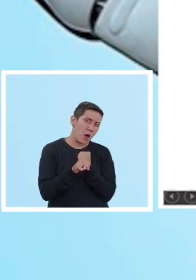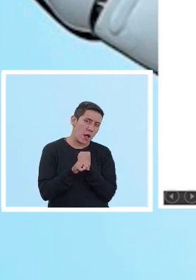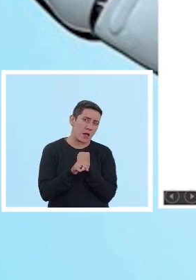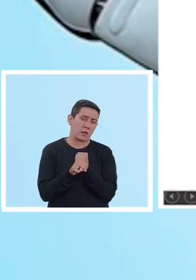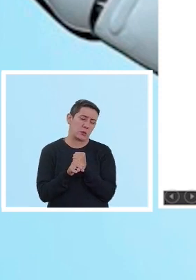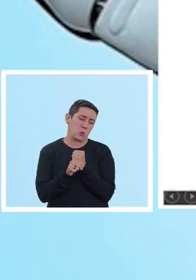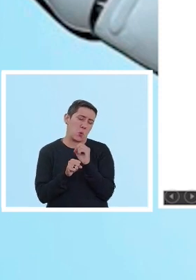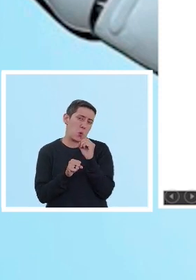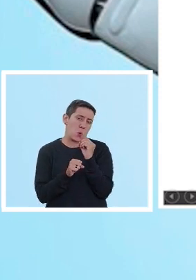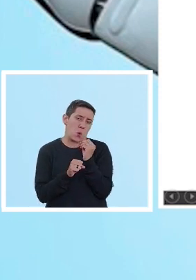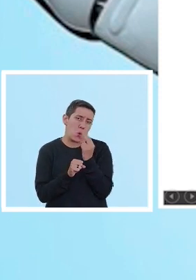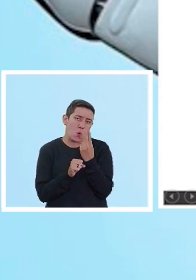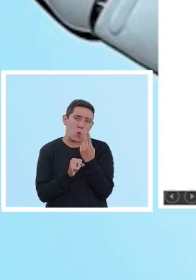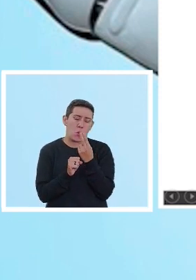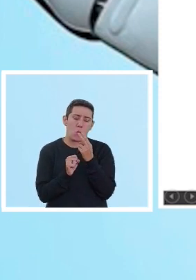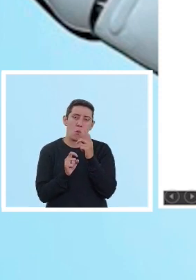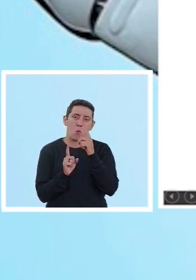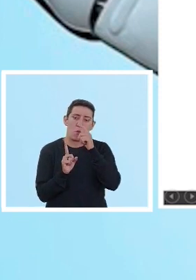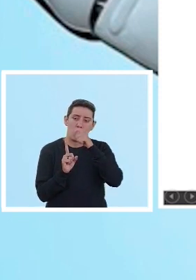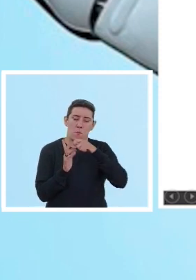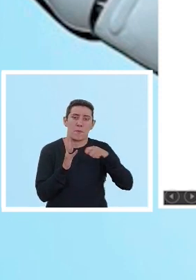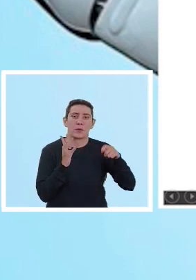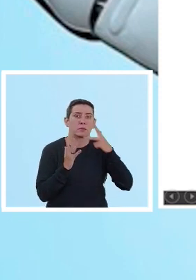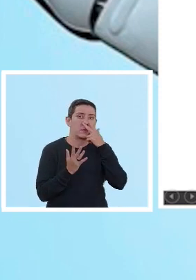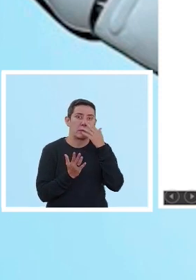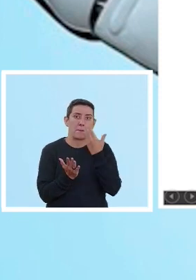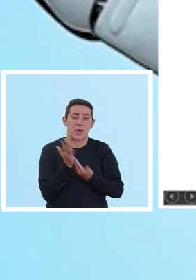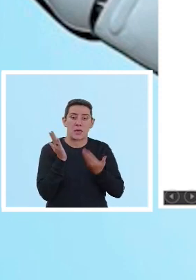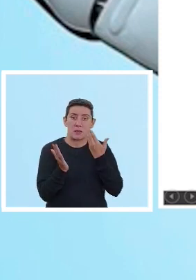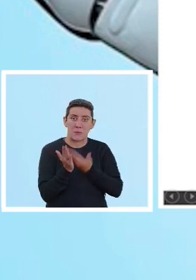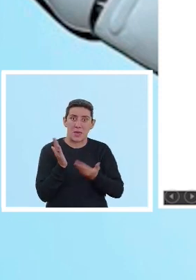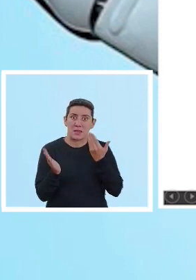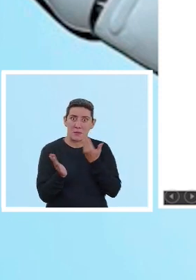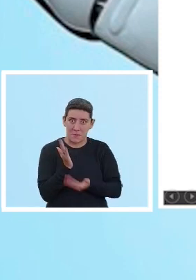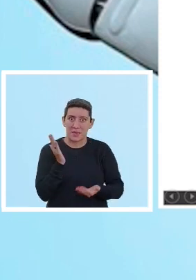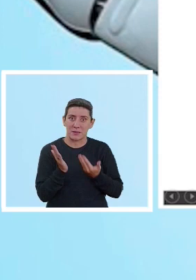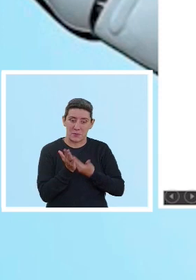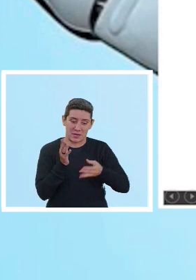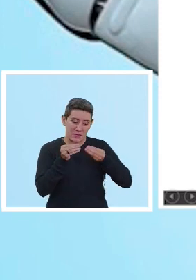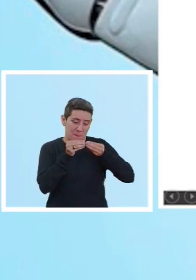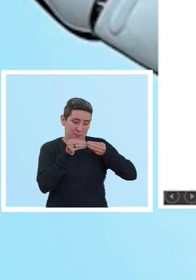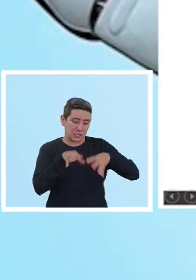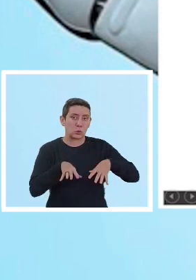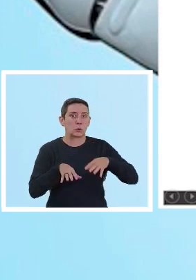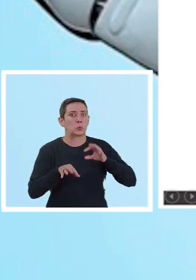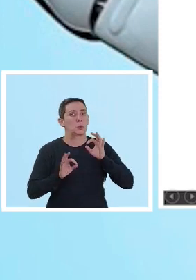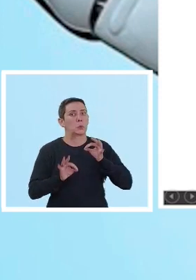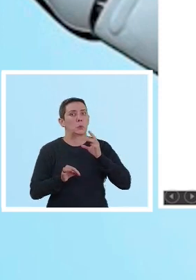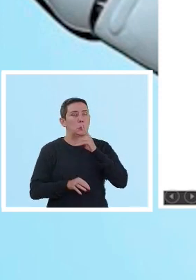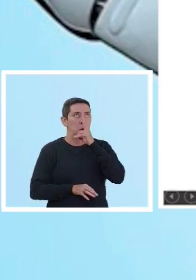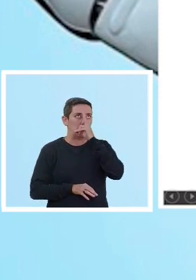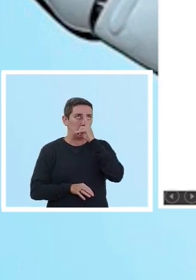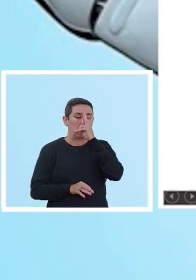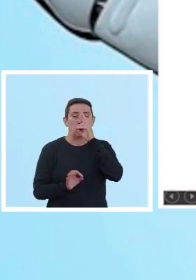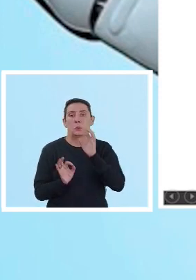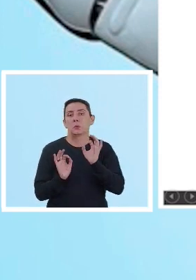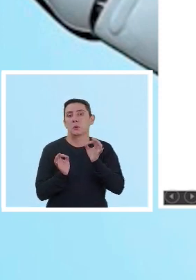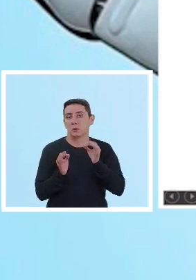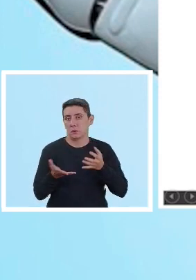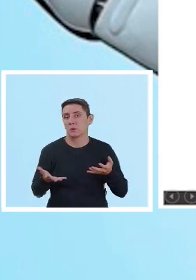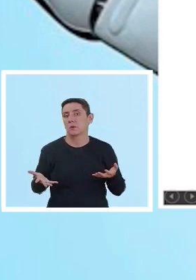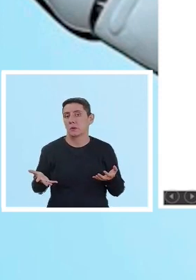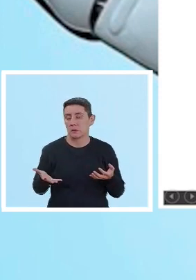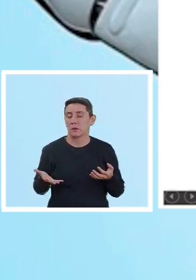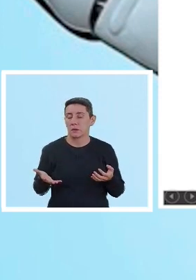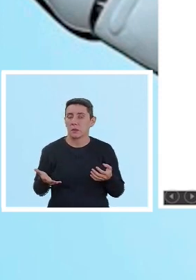bom tempo aí que o produto não aproveita essa informação é realmente isso vai pesar no bolso né então eu